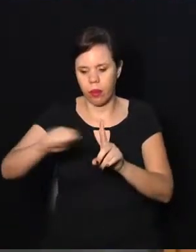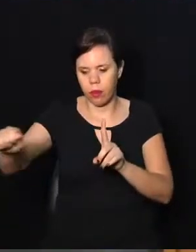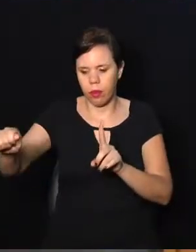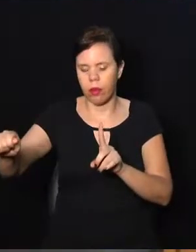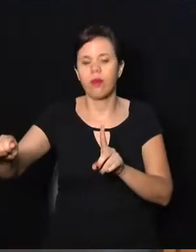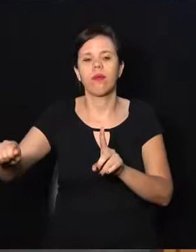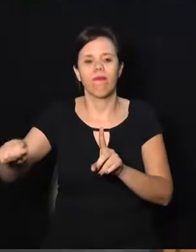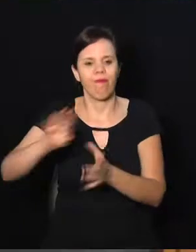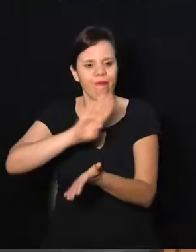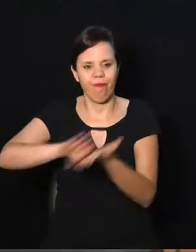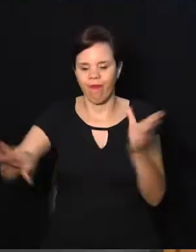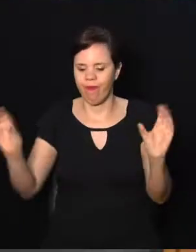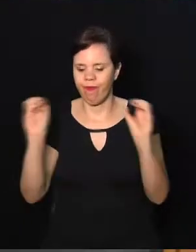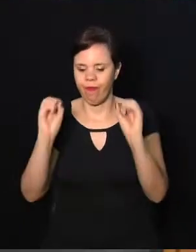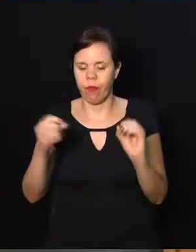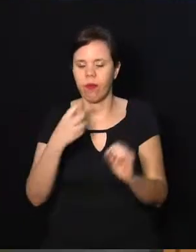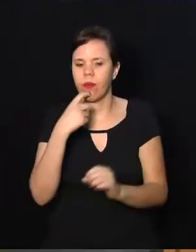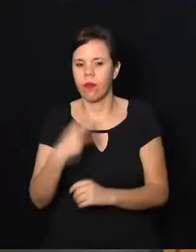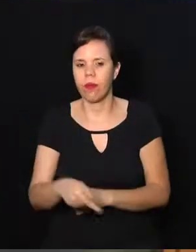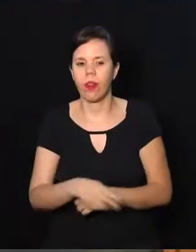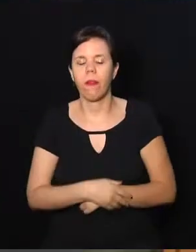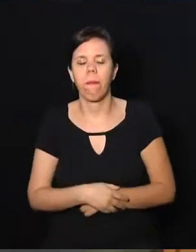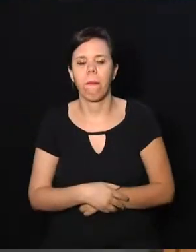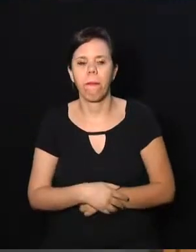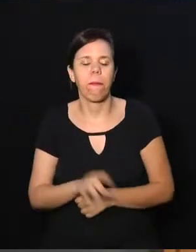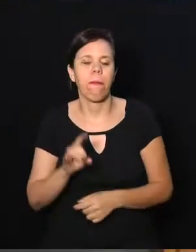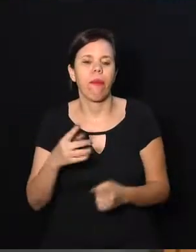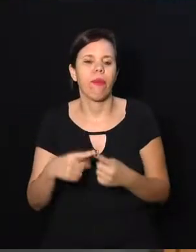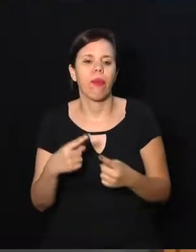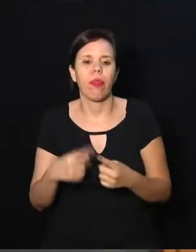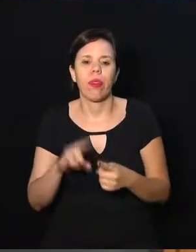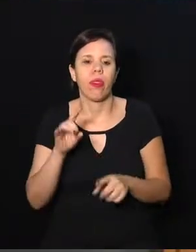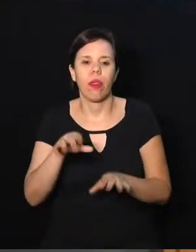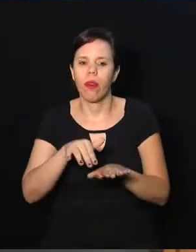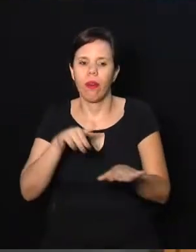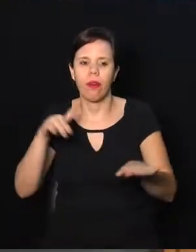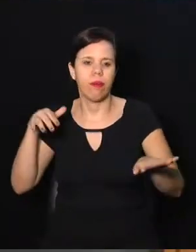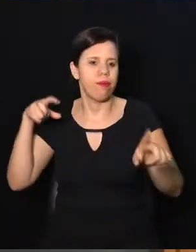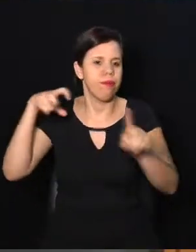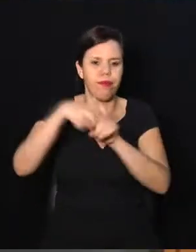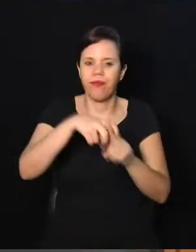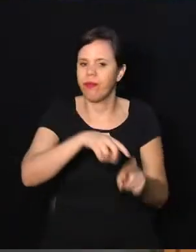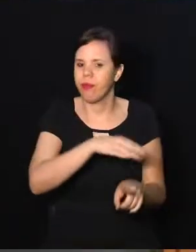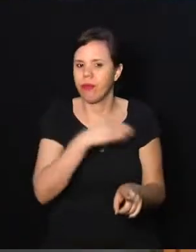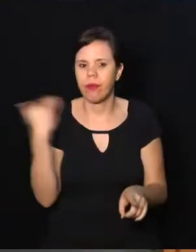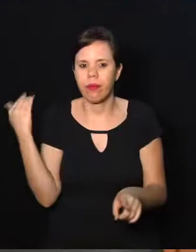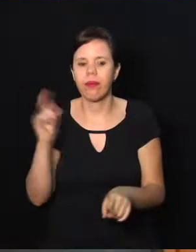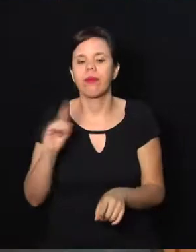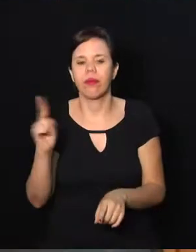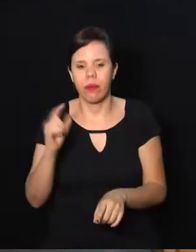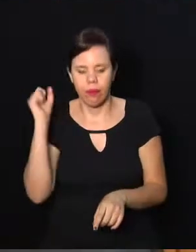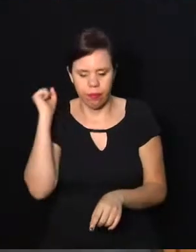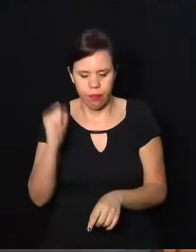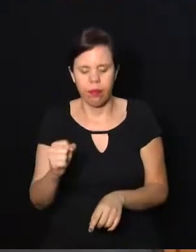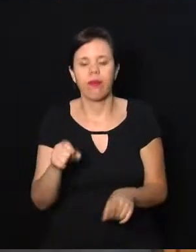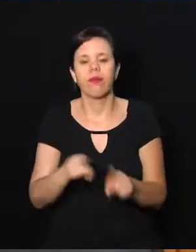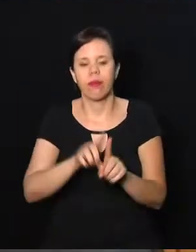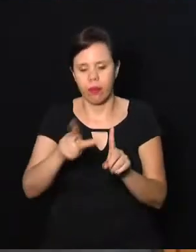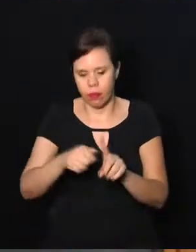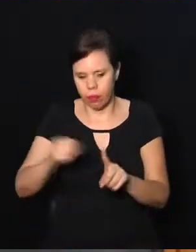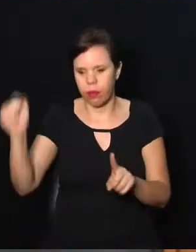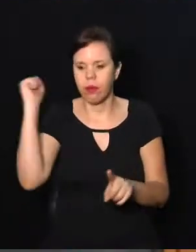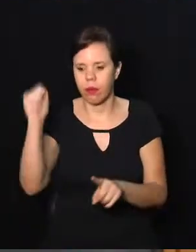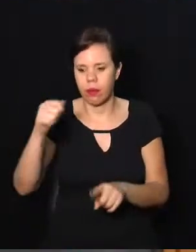Campinas. Porque não é só o trânsito que mata, o aborto mata muito mais do que o